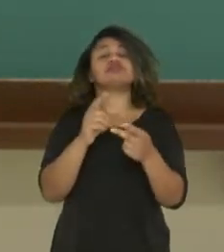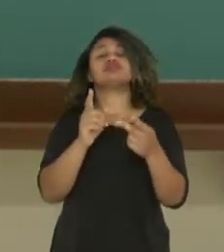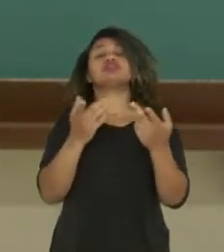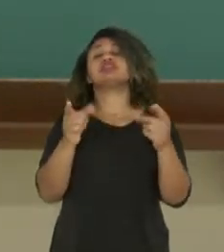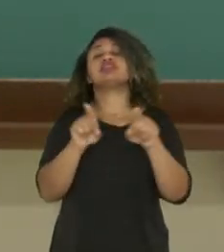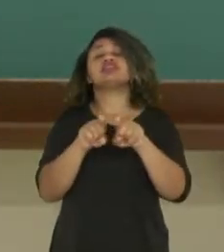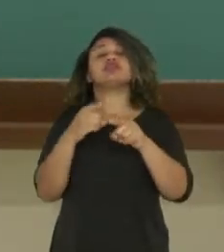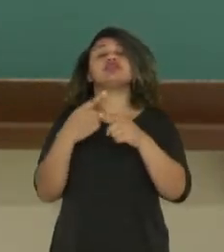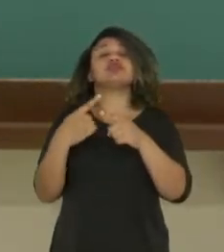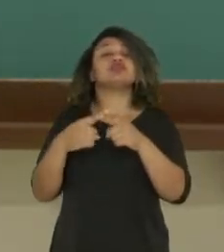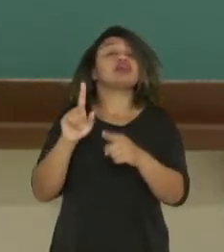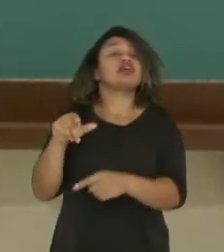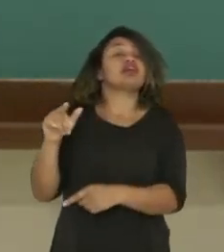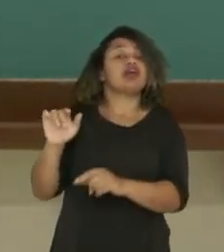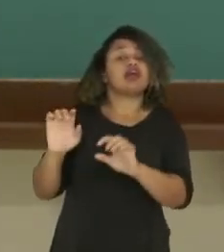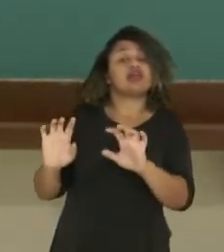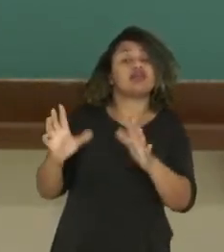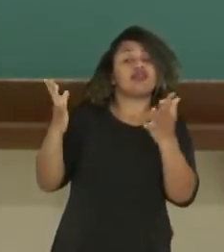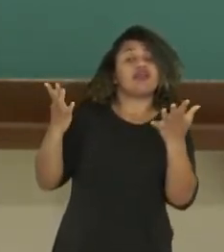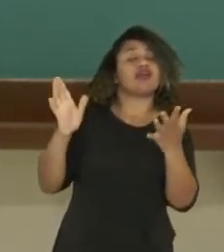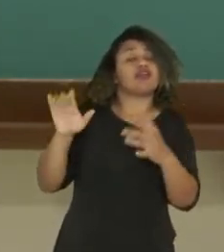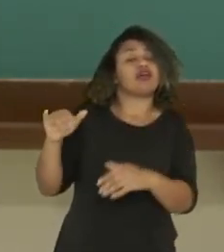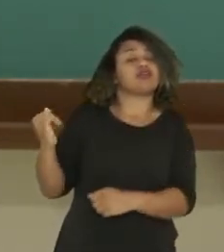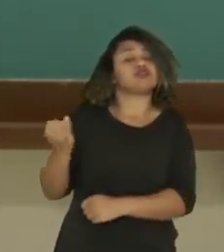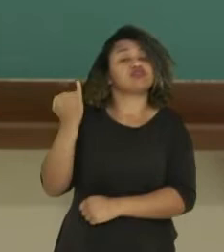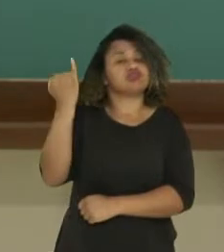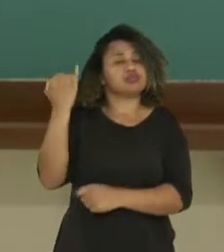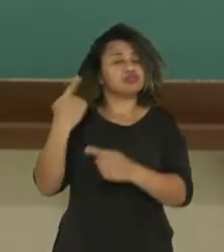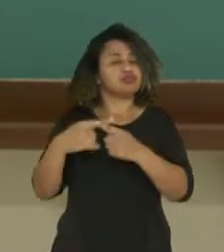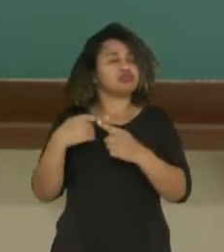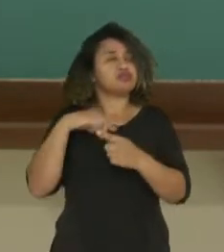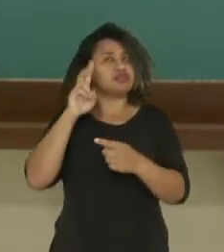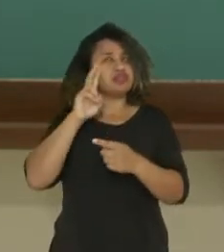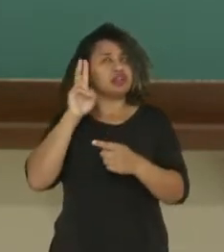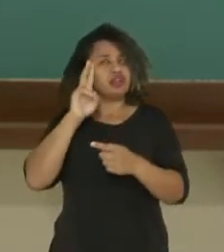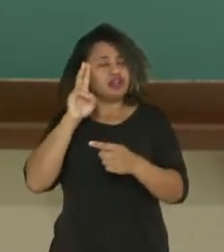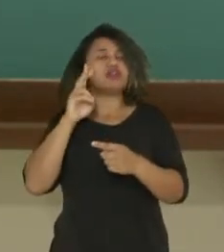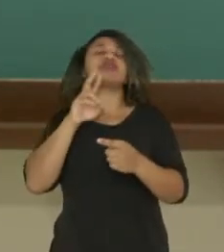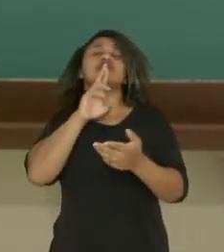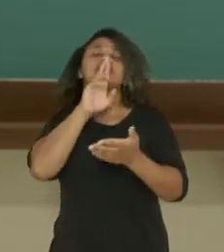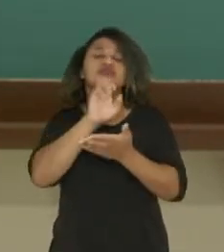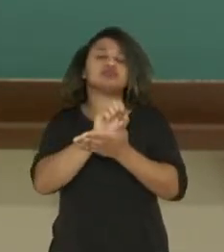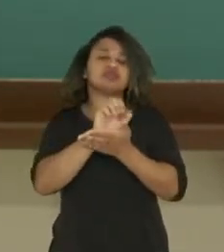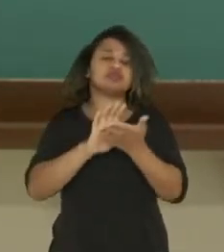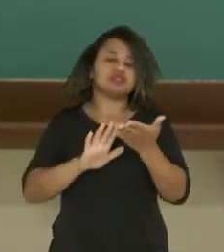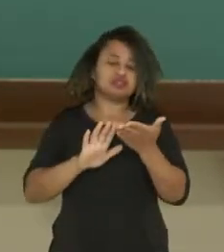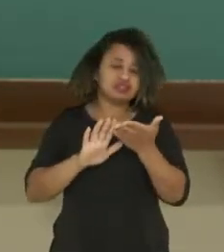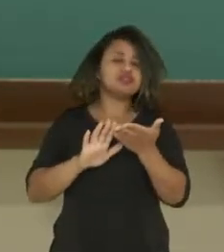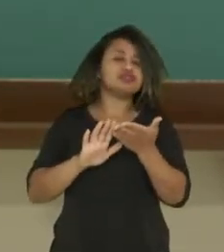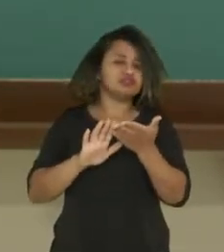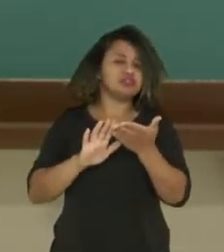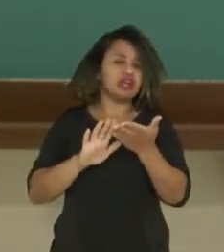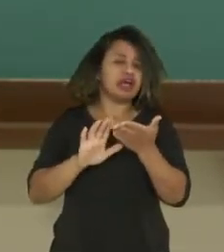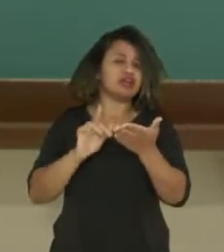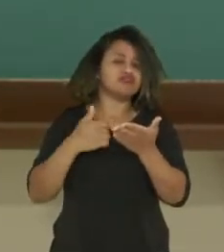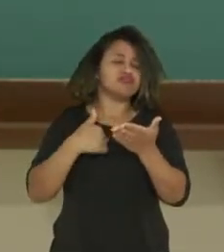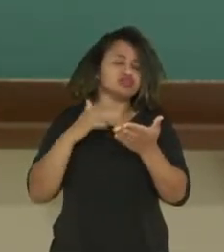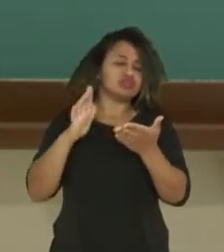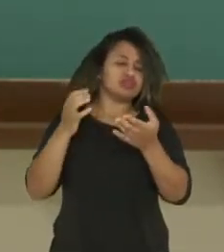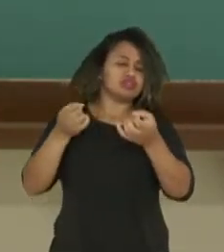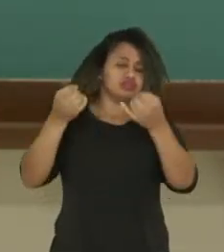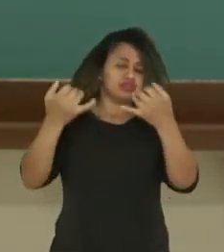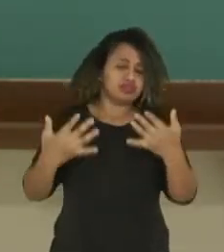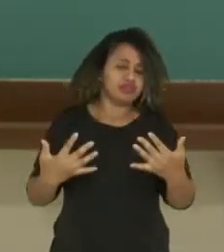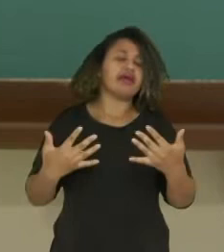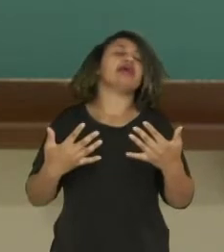é tão importante? Por que que essa feira é importante? Então, recordem-se aí do que comentamos em contexto aqui da nossa